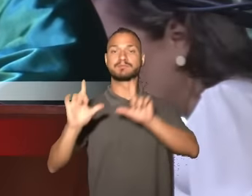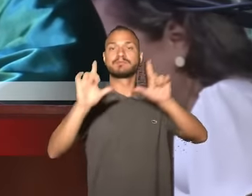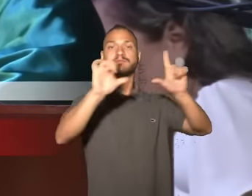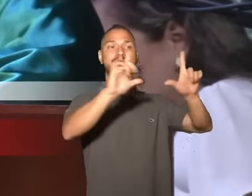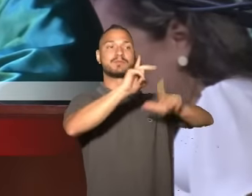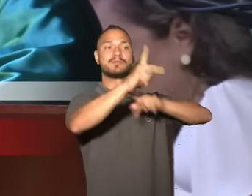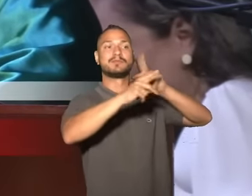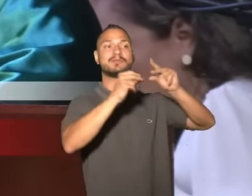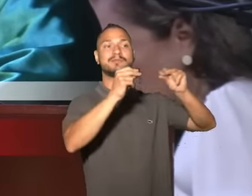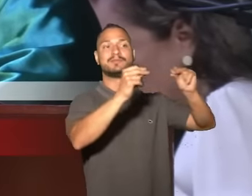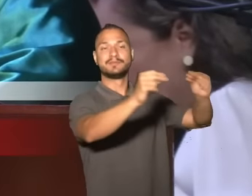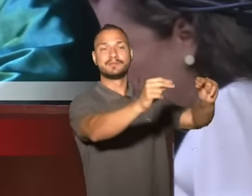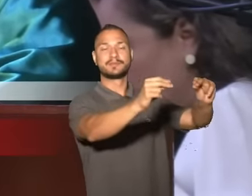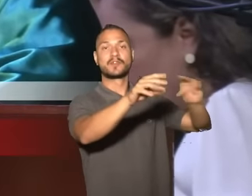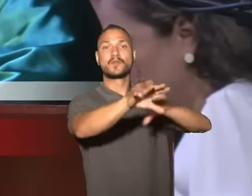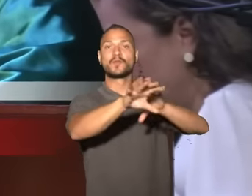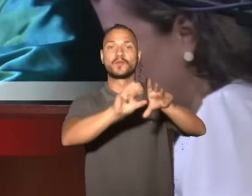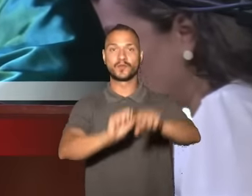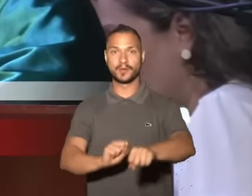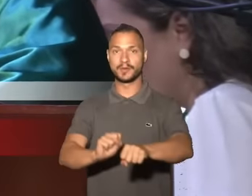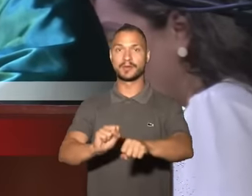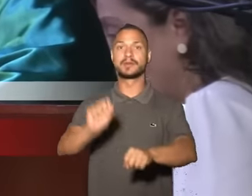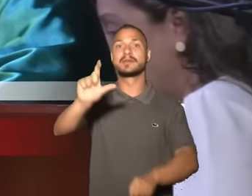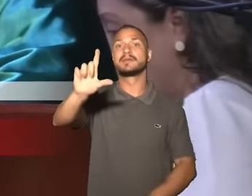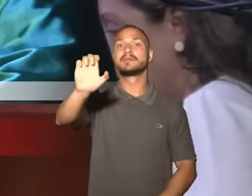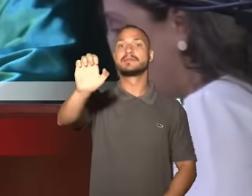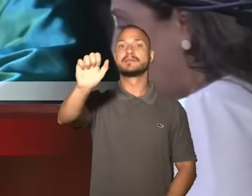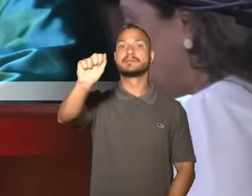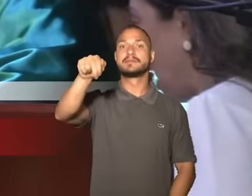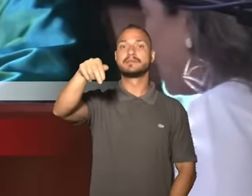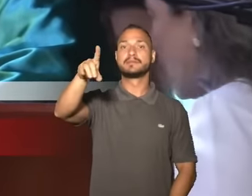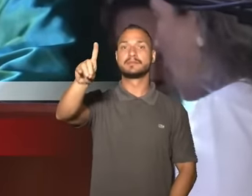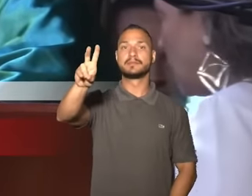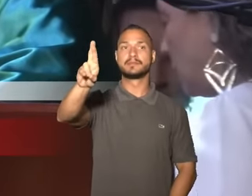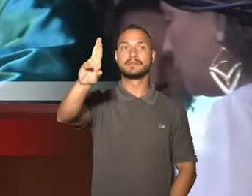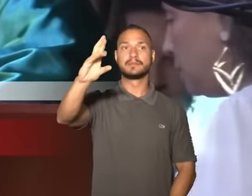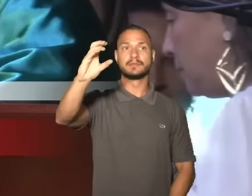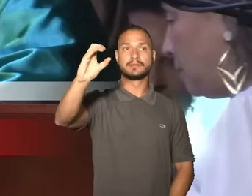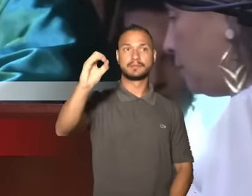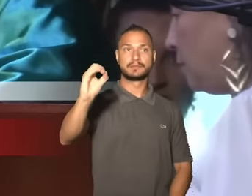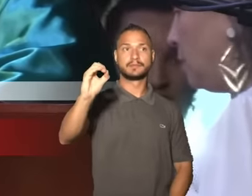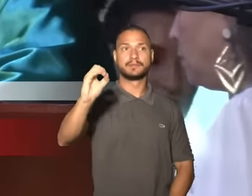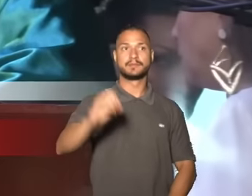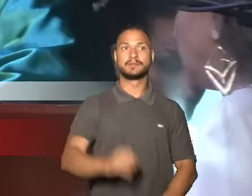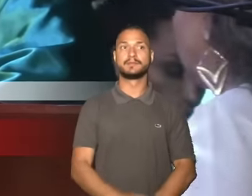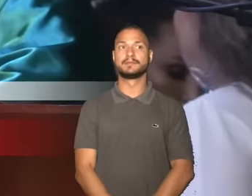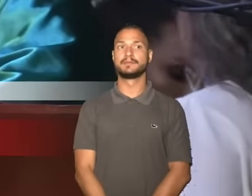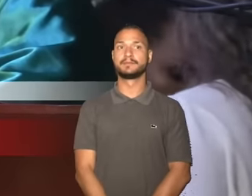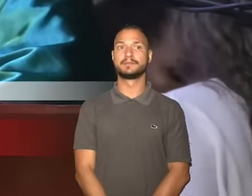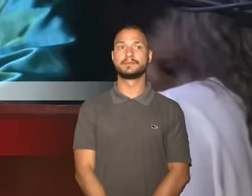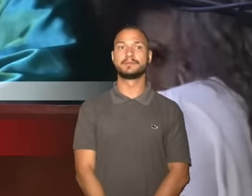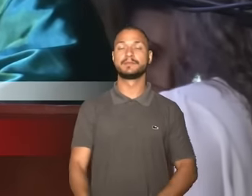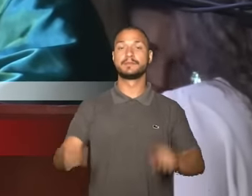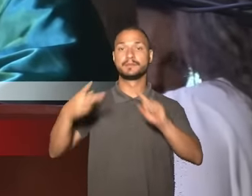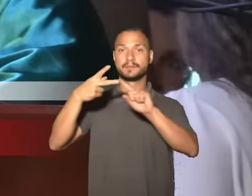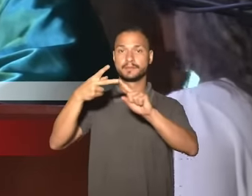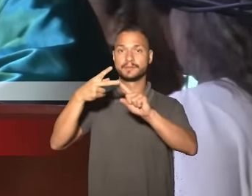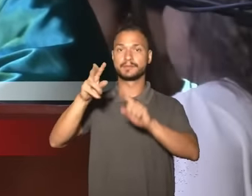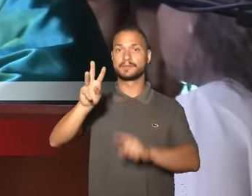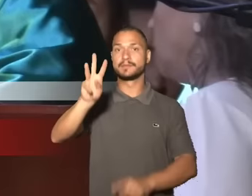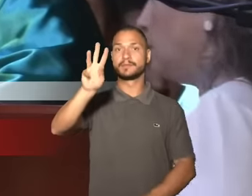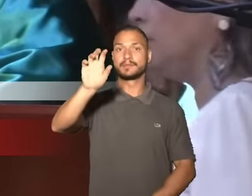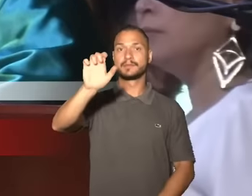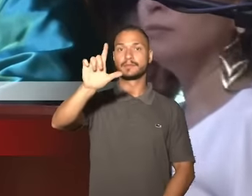homenageados dos formandos, Leandro Rivelli Teixeira Nogueira e